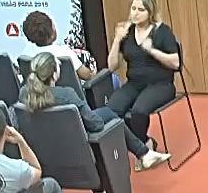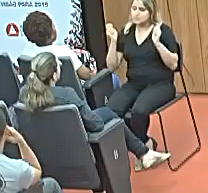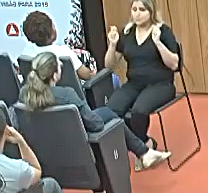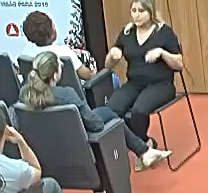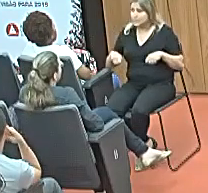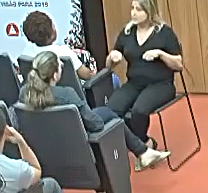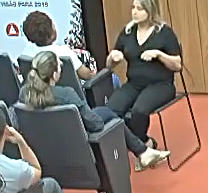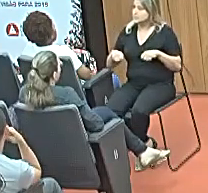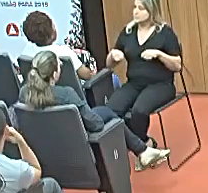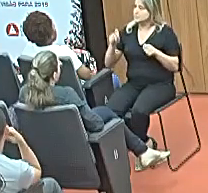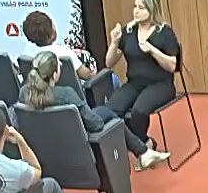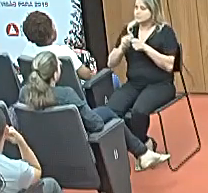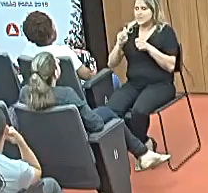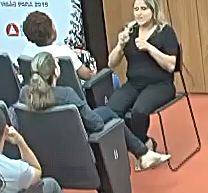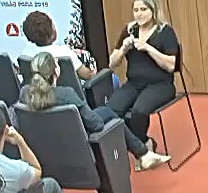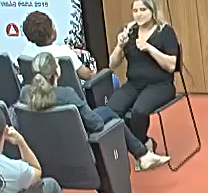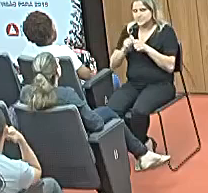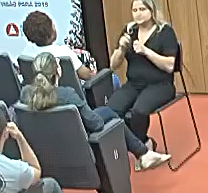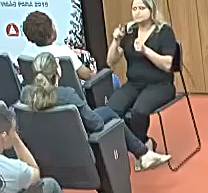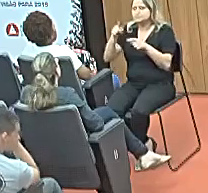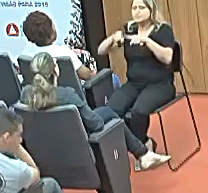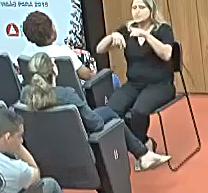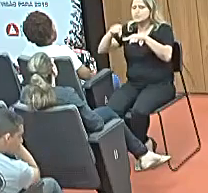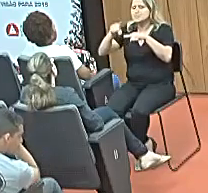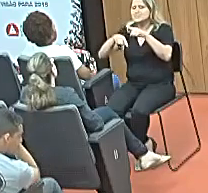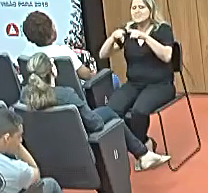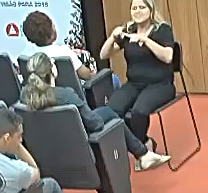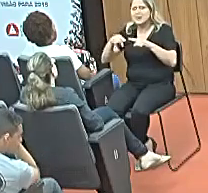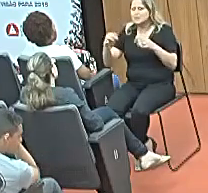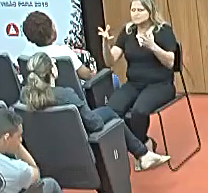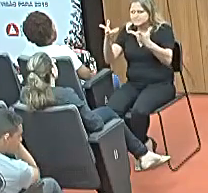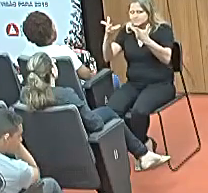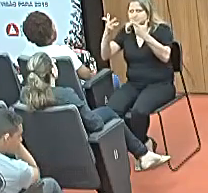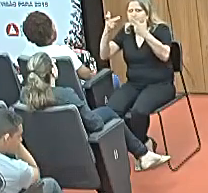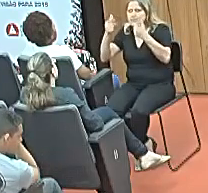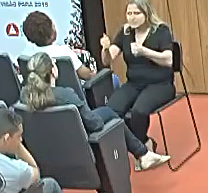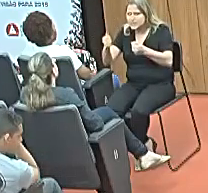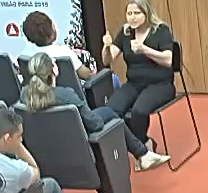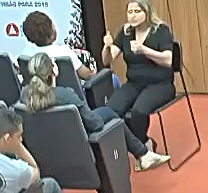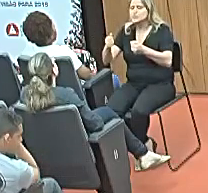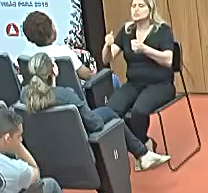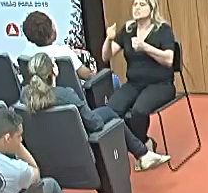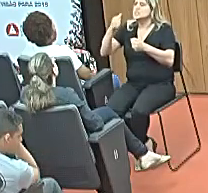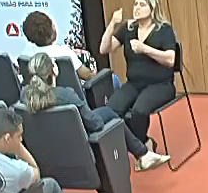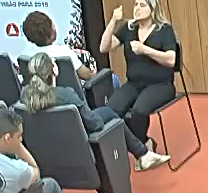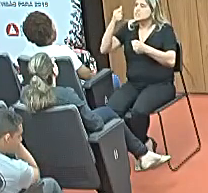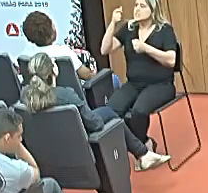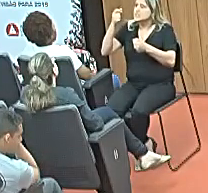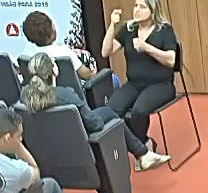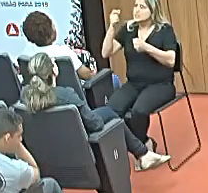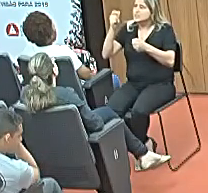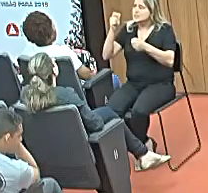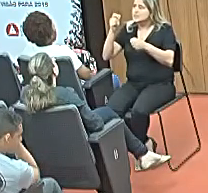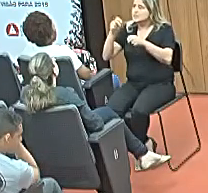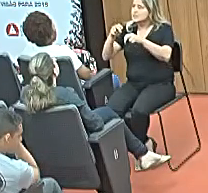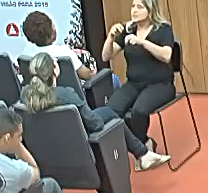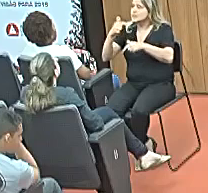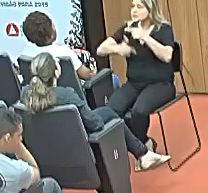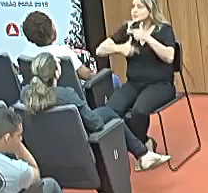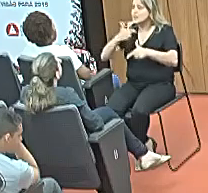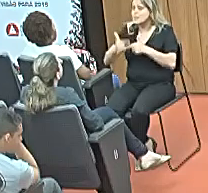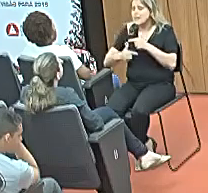com material de excelente qualidade que é fruto do trabalho da da assembléia